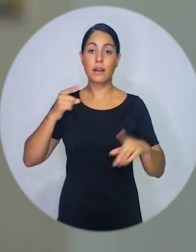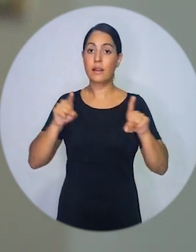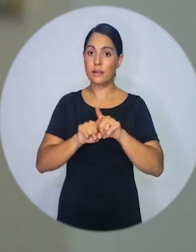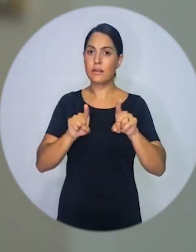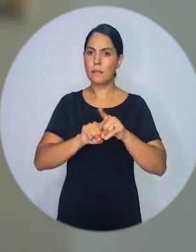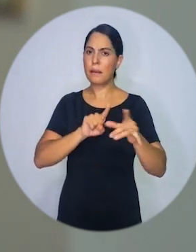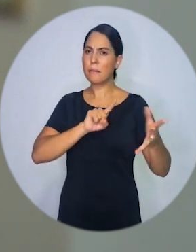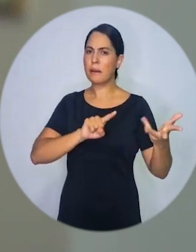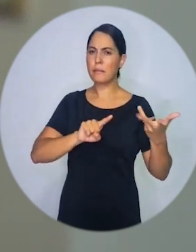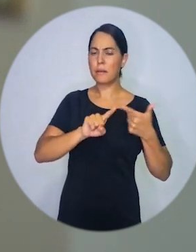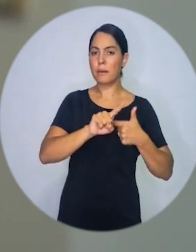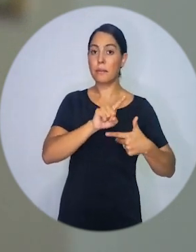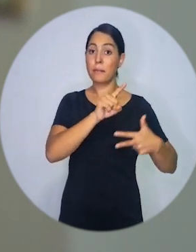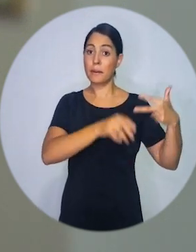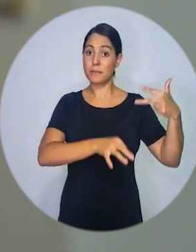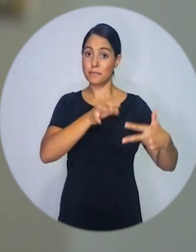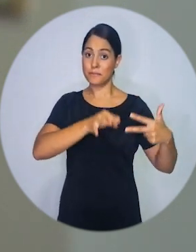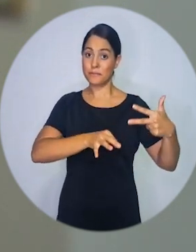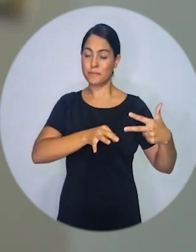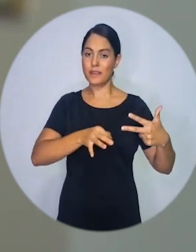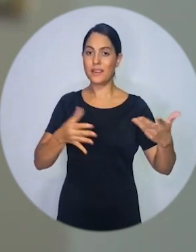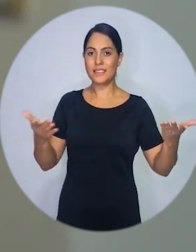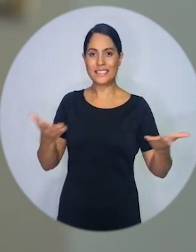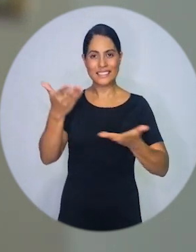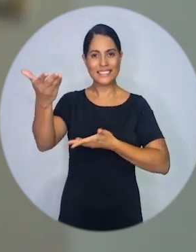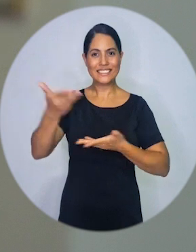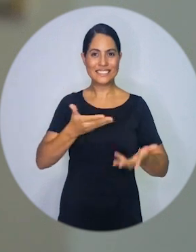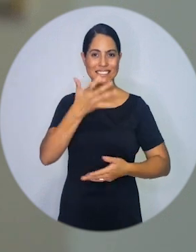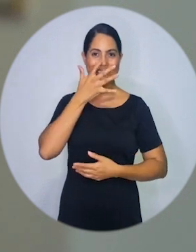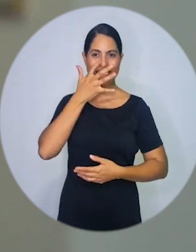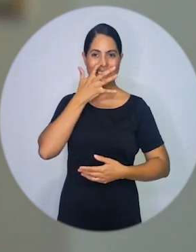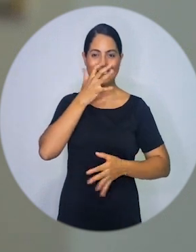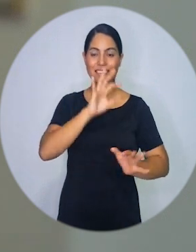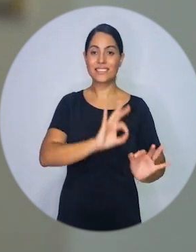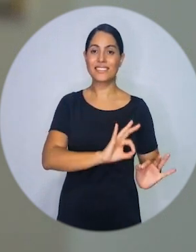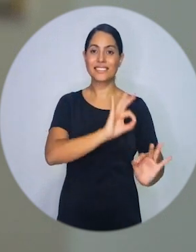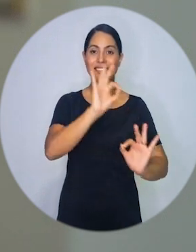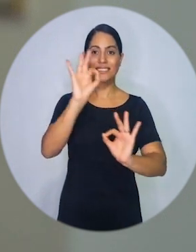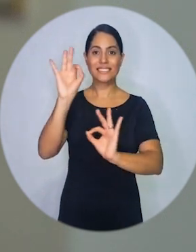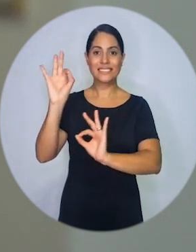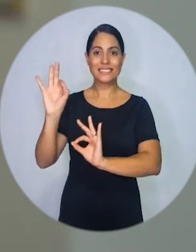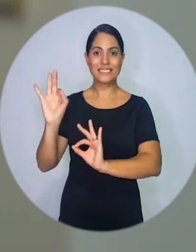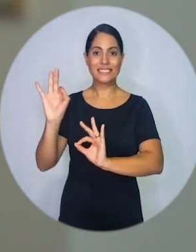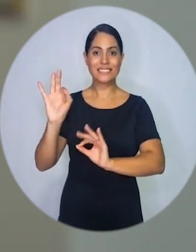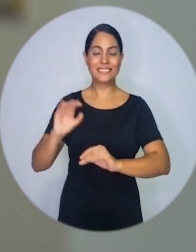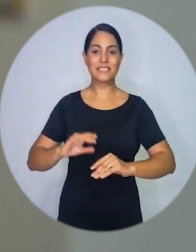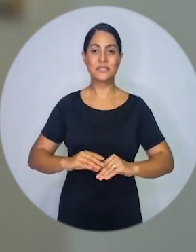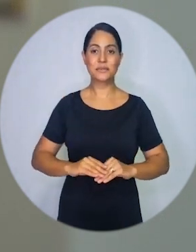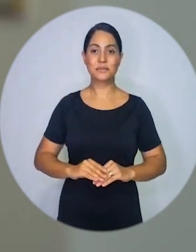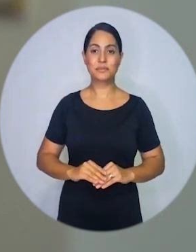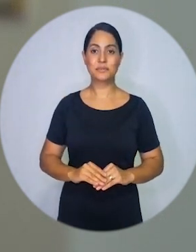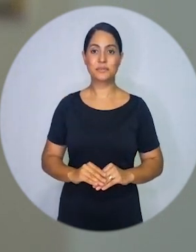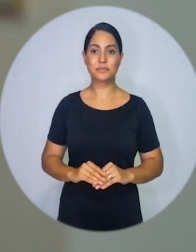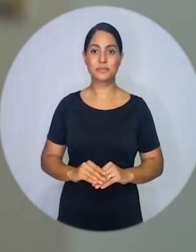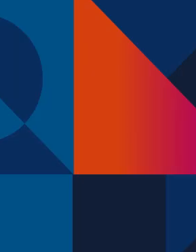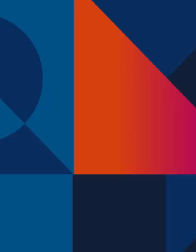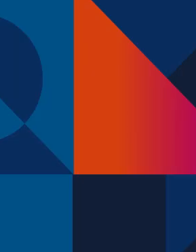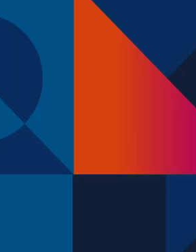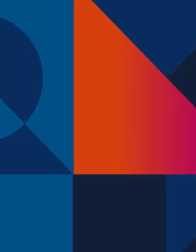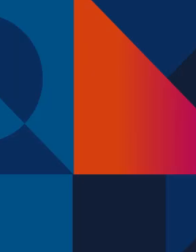dentro das novidades da advocacia e dos últimos acontecimentos do Judiciário. Fique com a gente, já estamos no